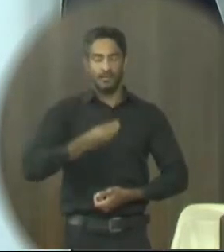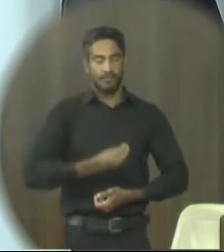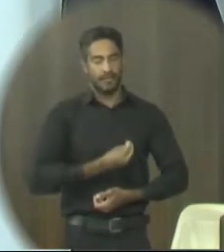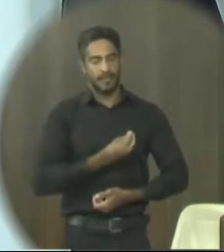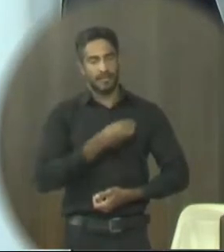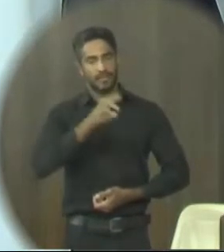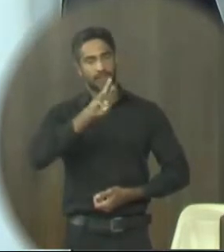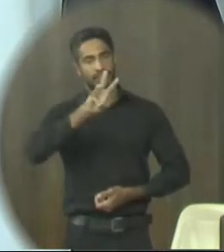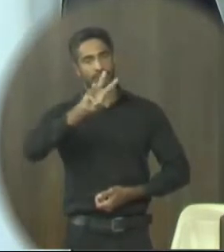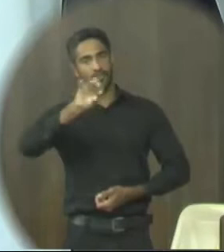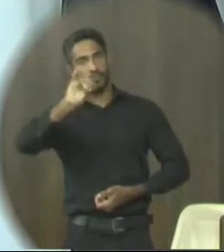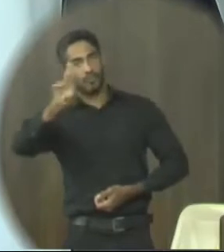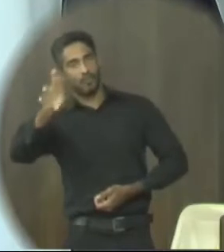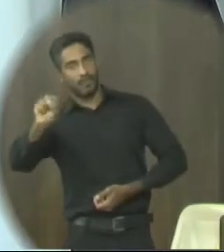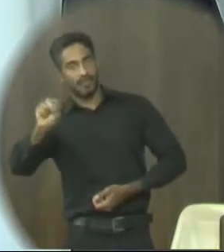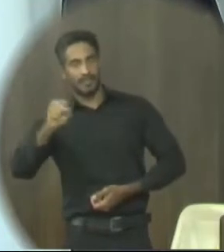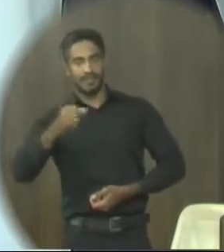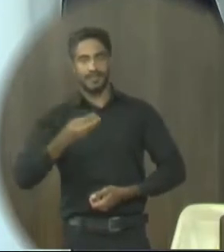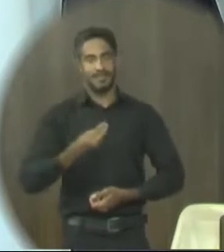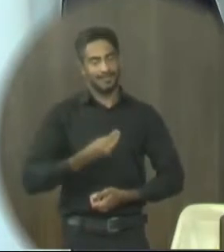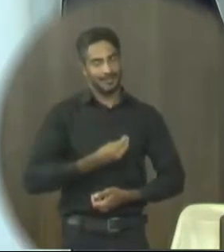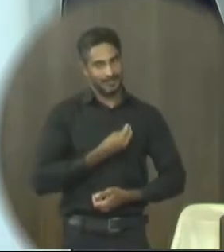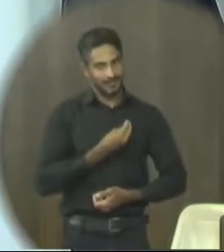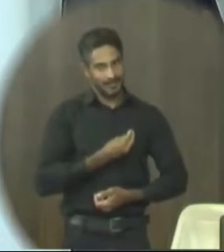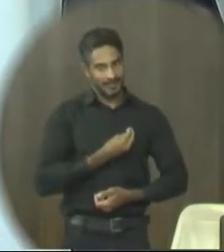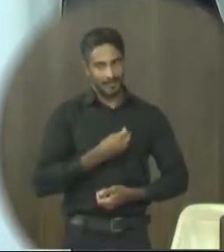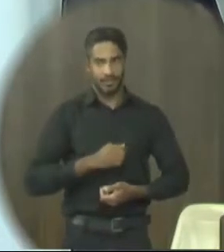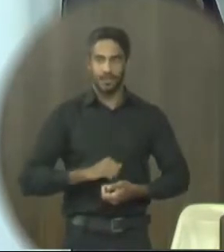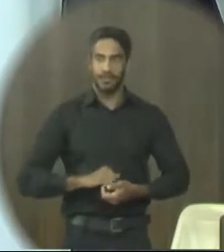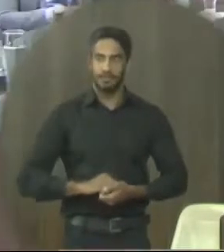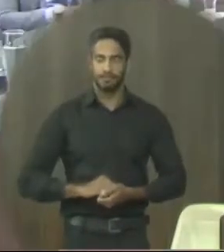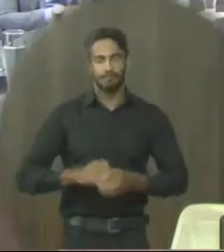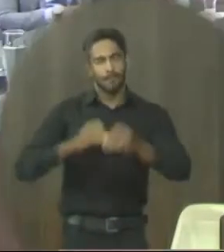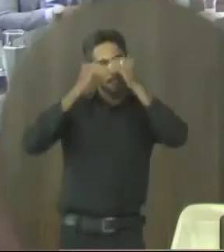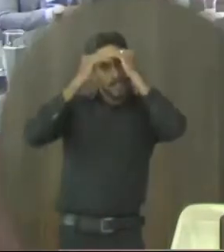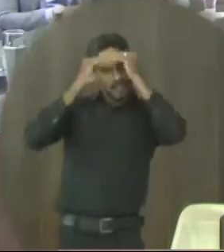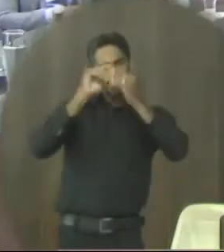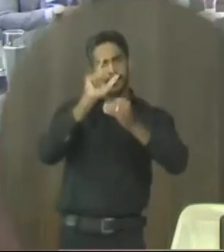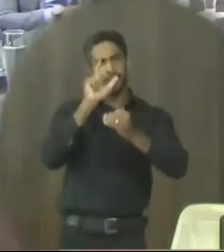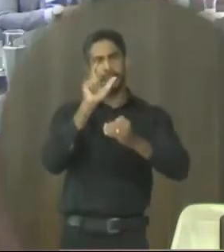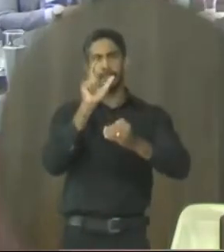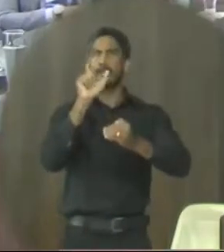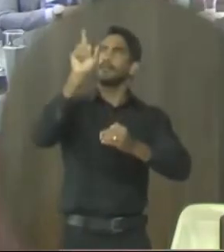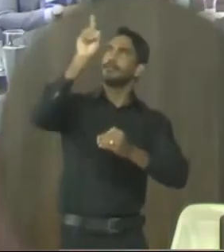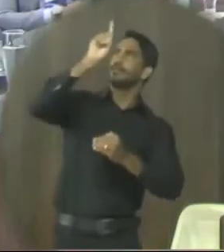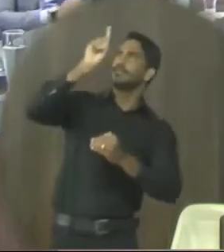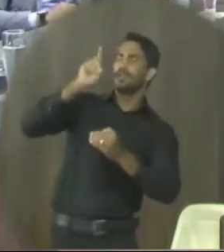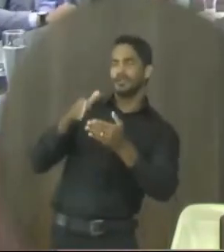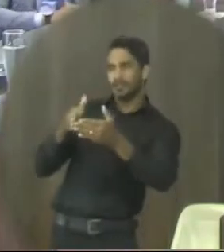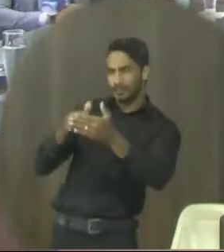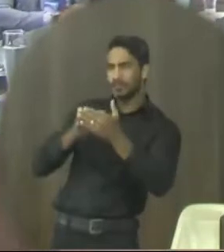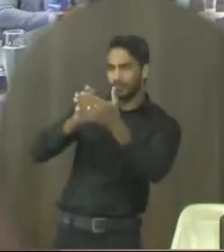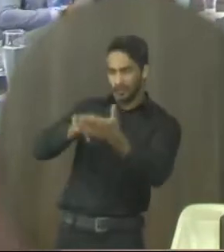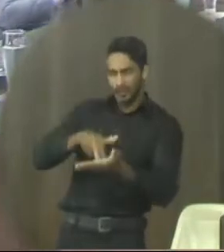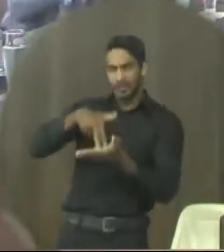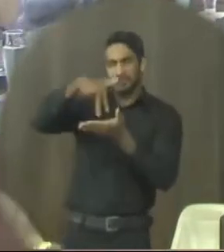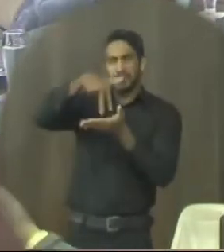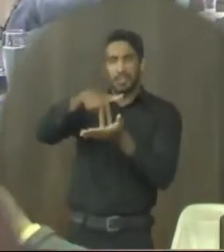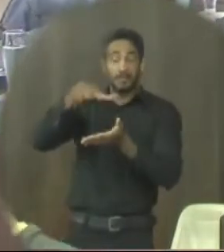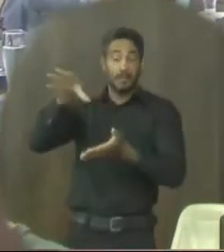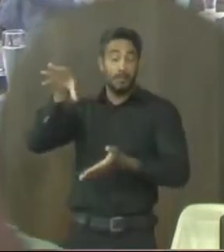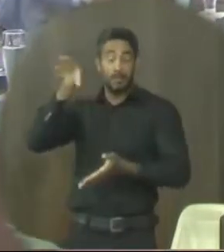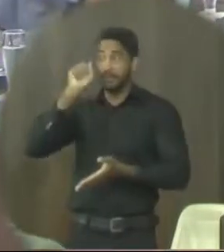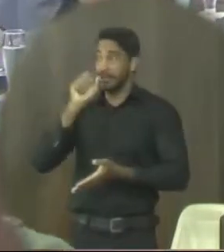Luiz Carlos Lopes. Presente. Em respeito à palavra de Deus, eu convido a todos a ficarem de pé para ouvirmos a leitura